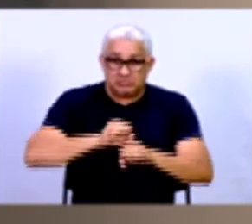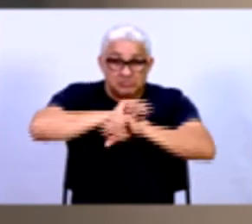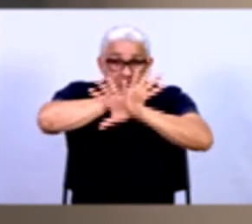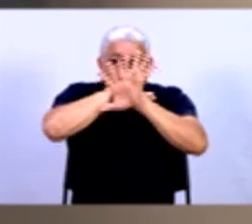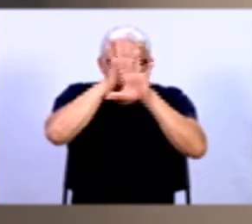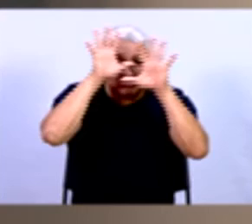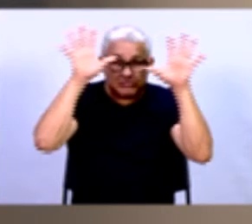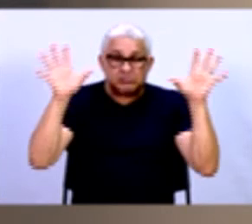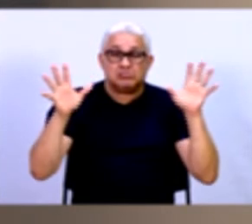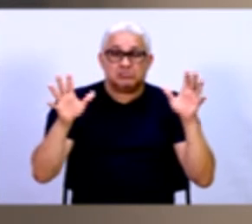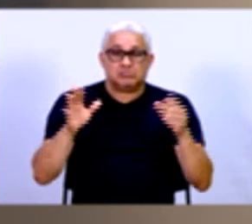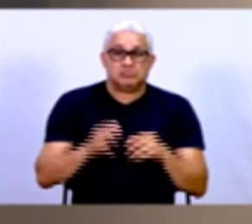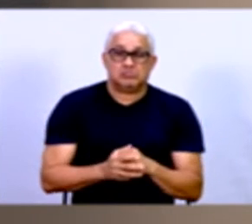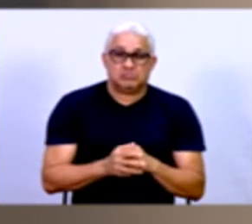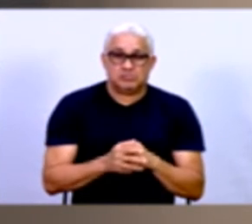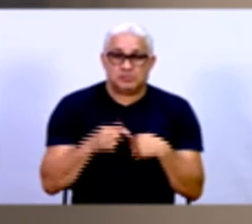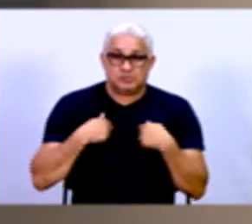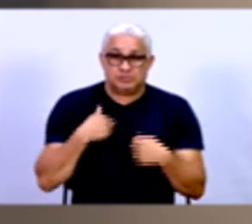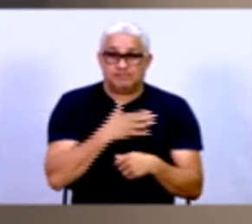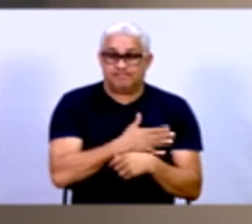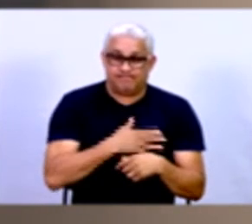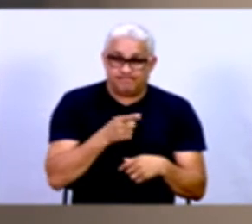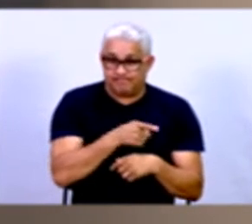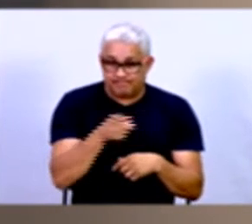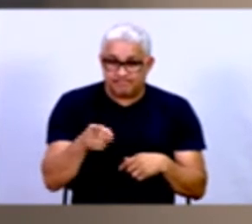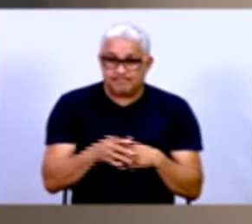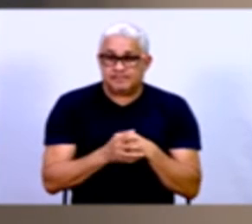claro, eu gostaria muito